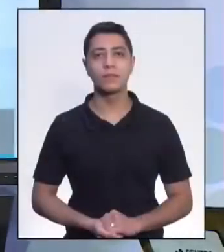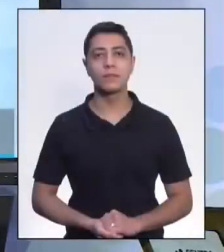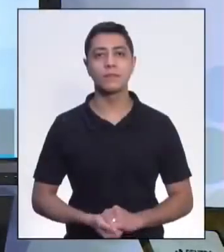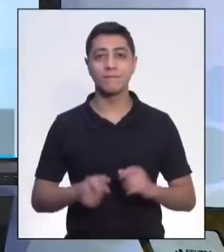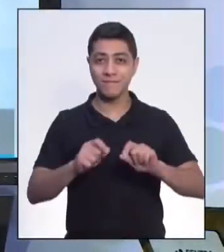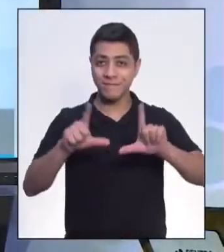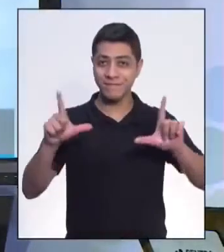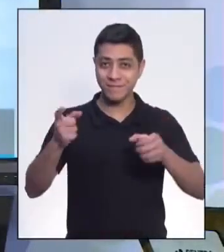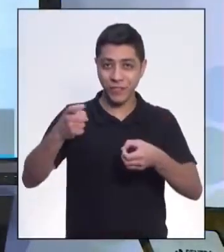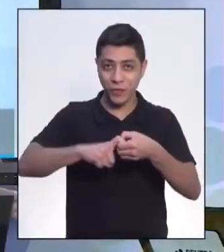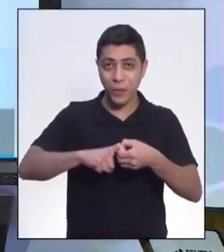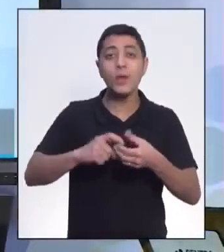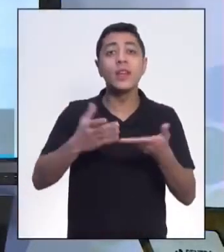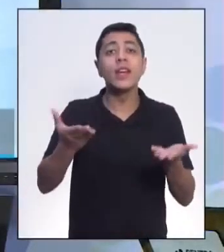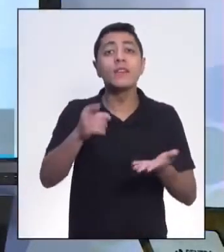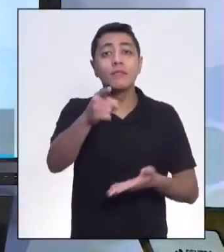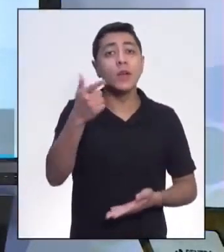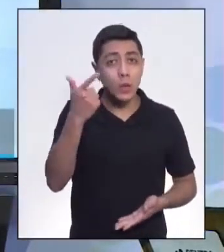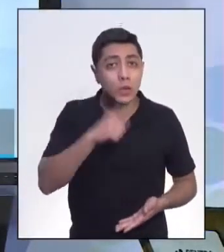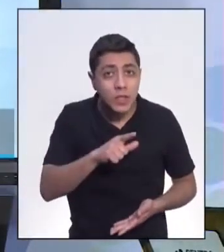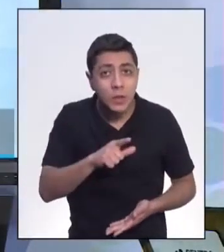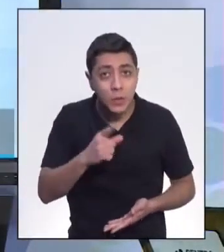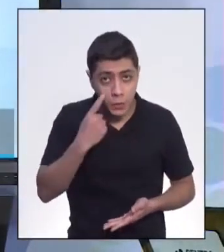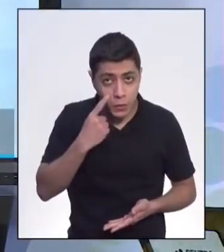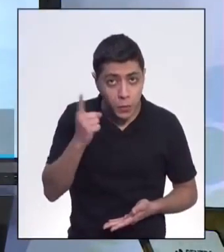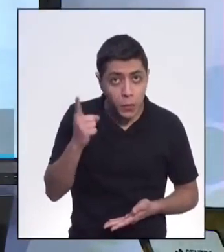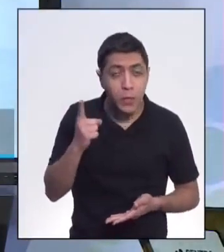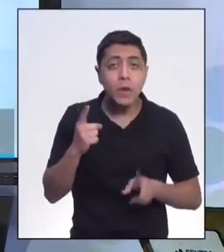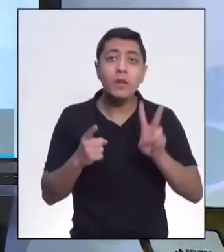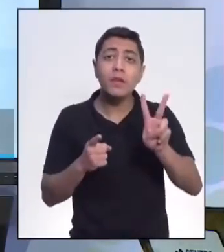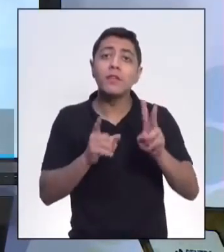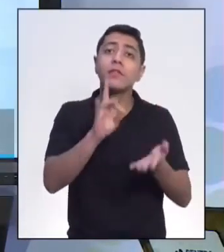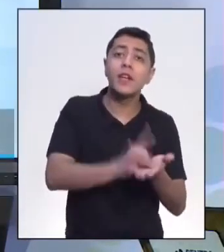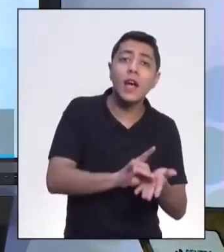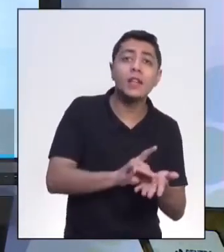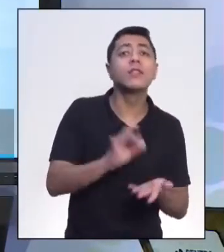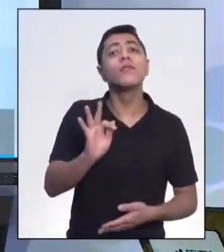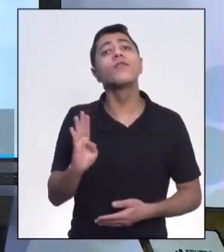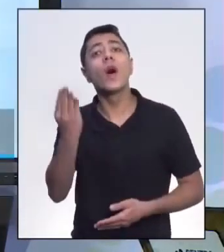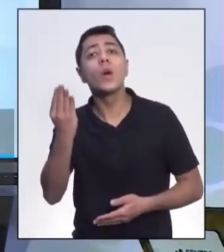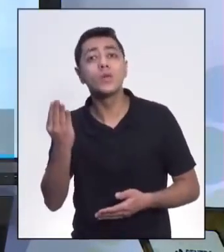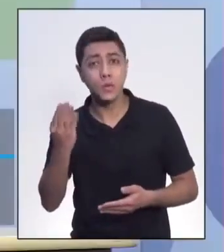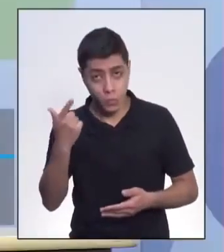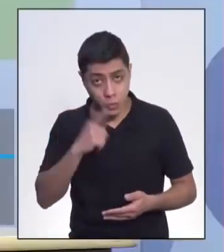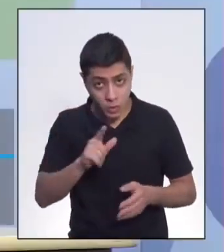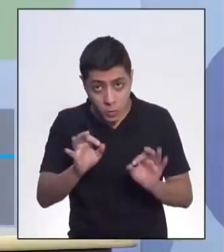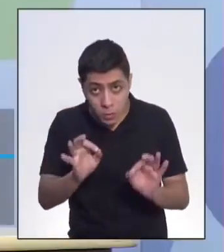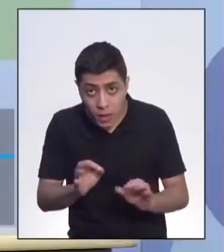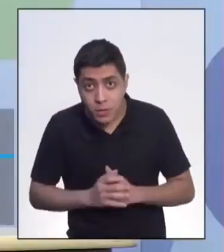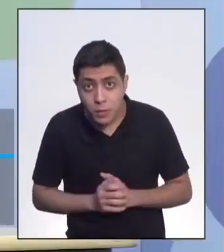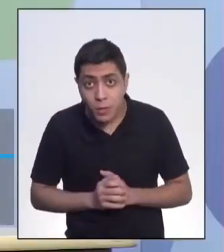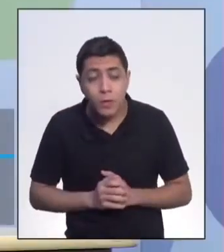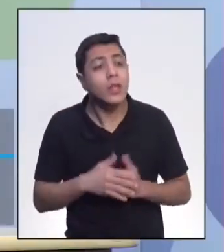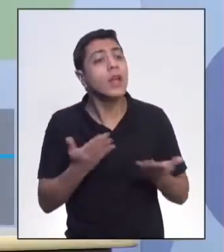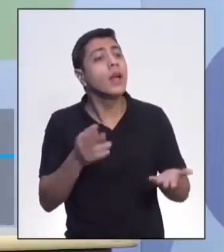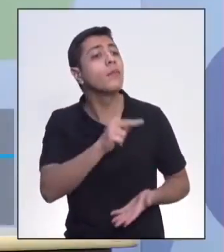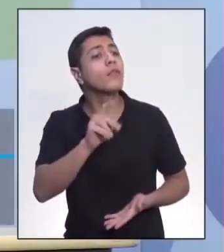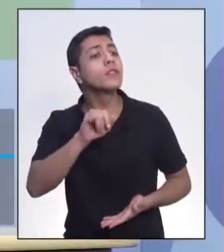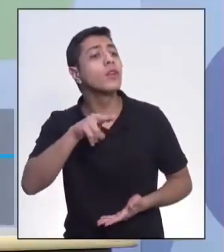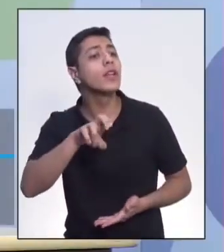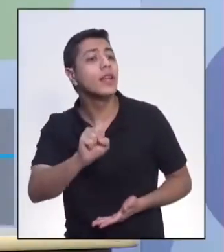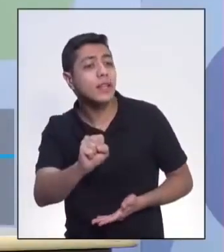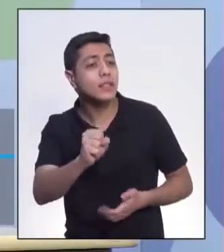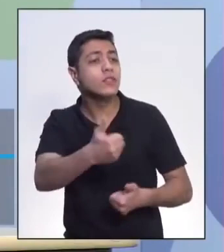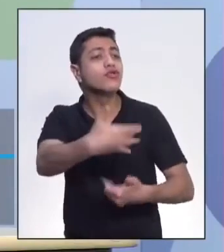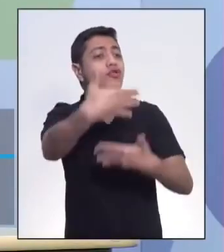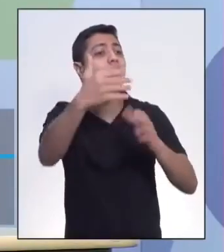Voltamos. E aí, vocês conseguiram falar se é verdadeiro ou falso essa? Essa é mais fácil. Professora Inês, e aí, como foi o chat? Professora Roberta, é tanto aluno